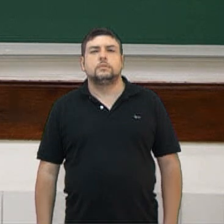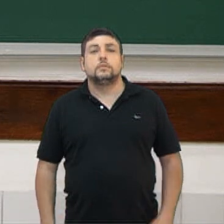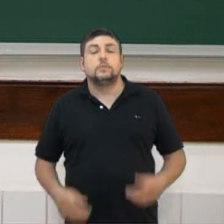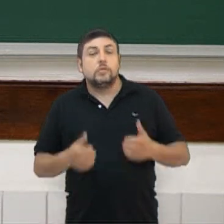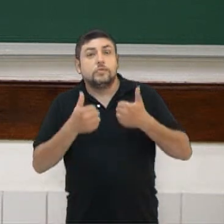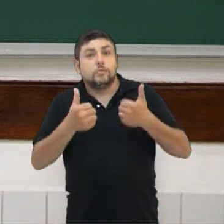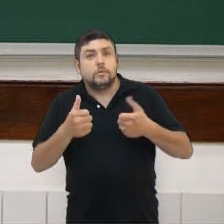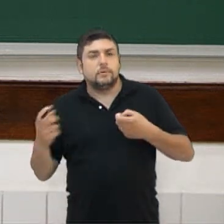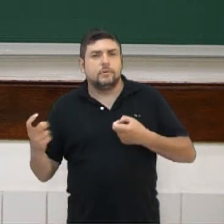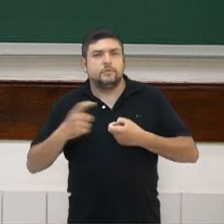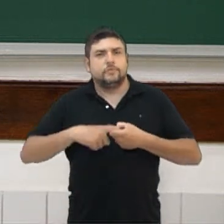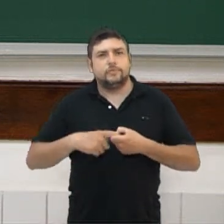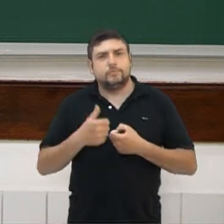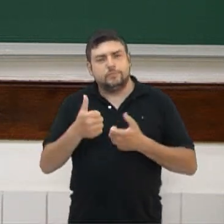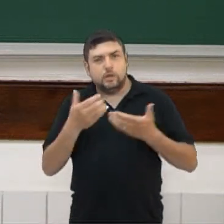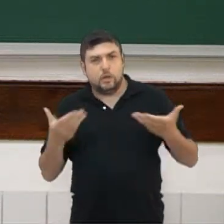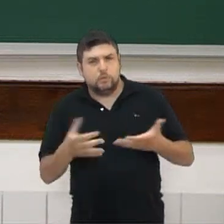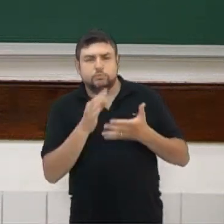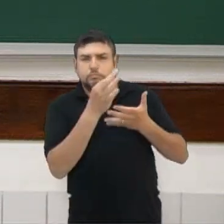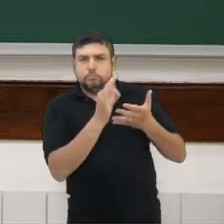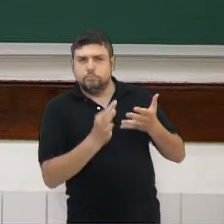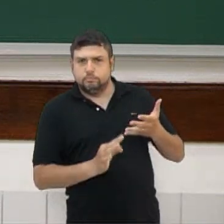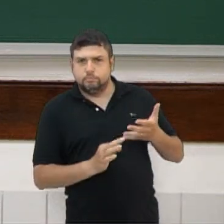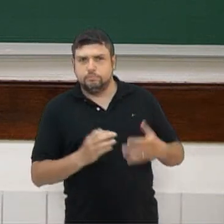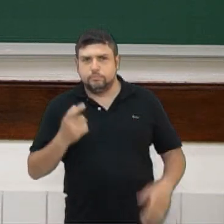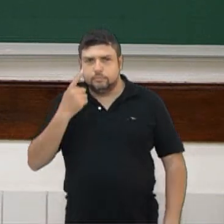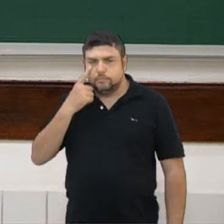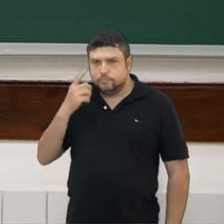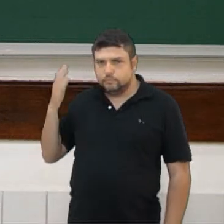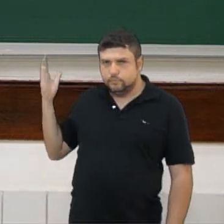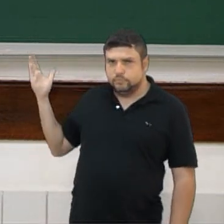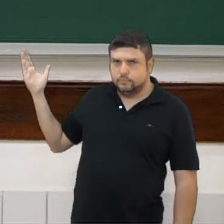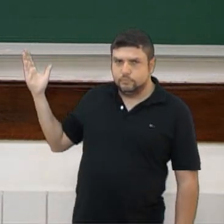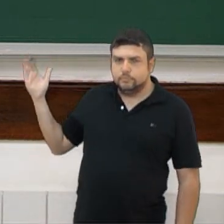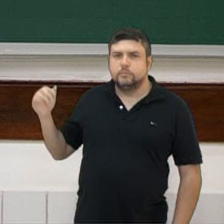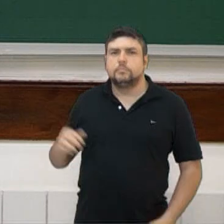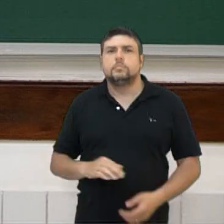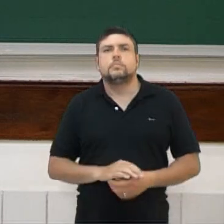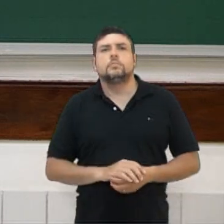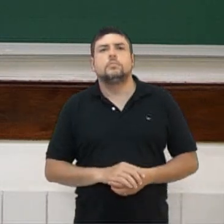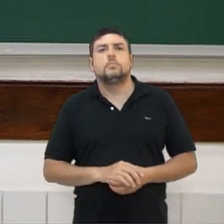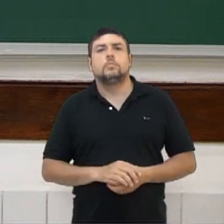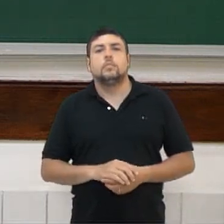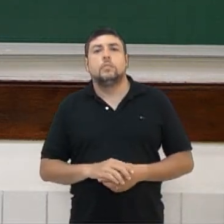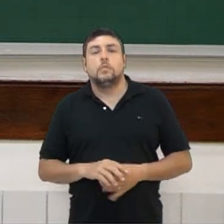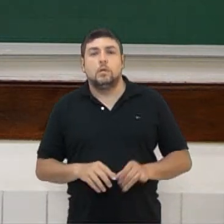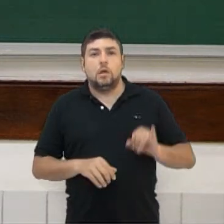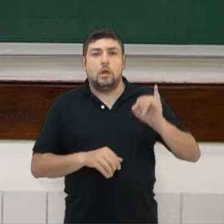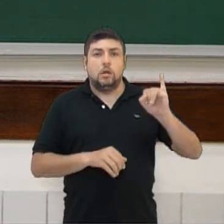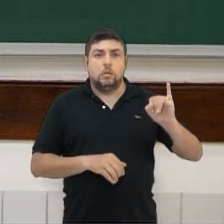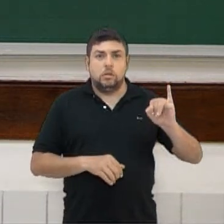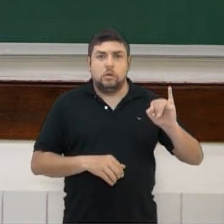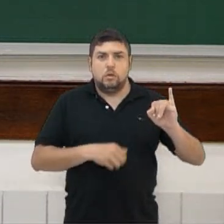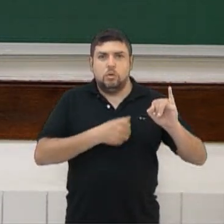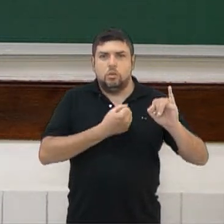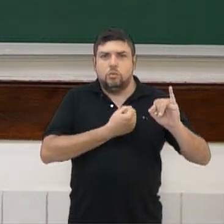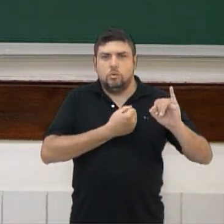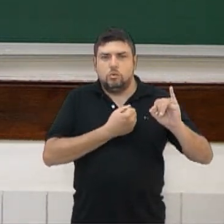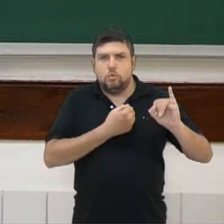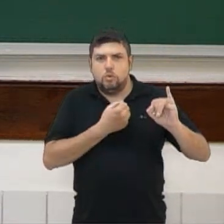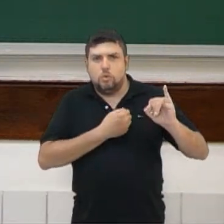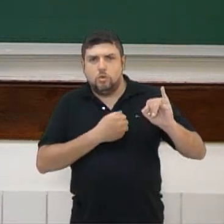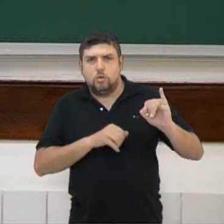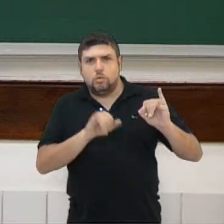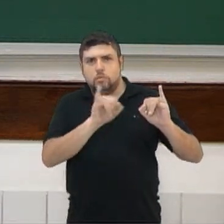Muito bem, voltamos então com a correção do exercício. Olha só, era para assinalar com o i os números irracionais e com o q os